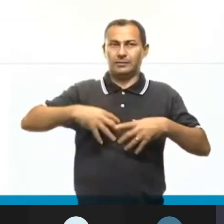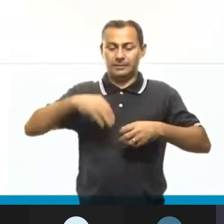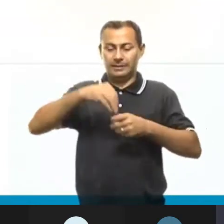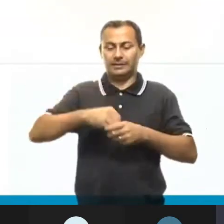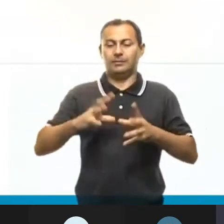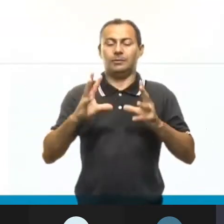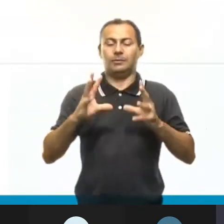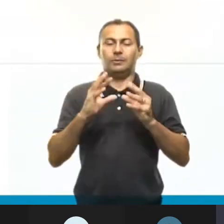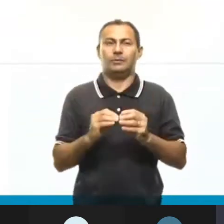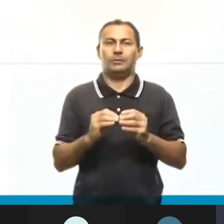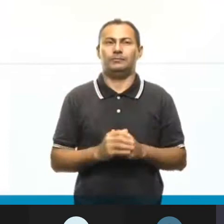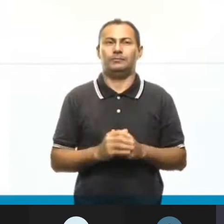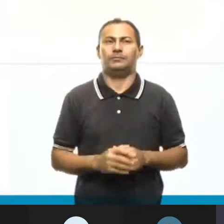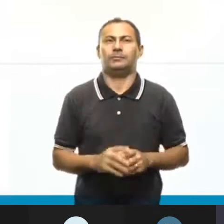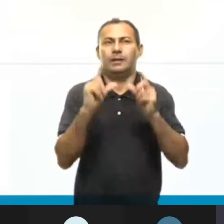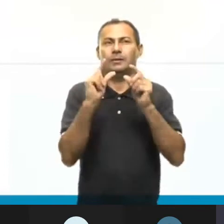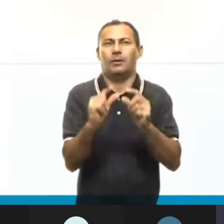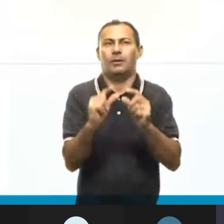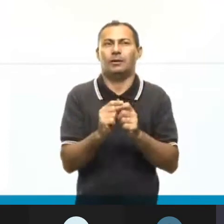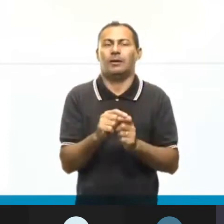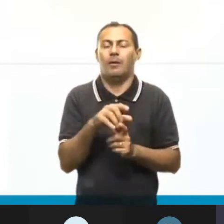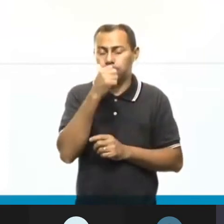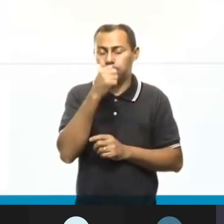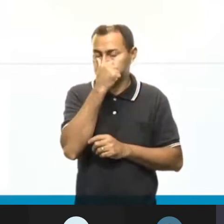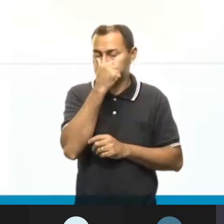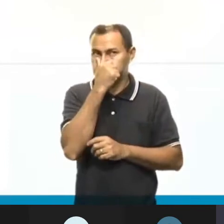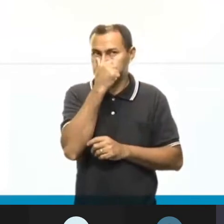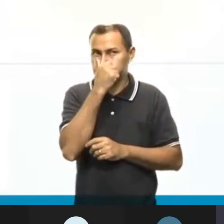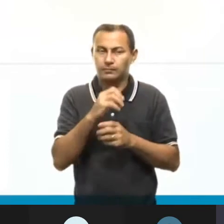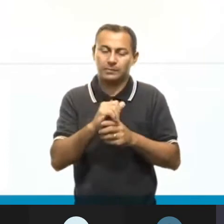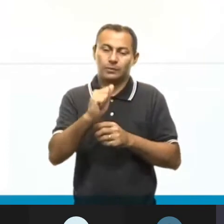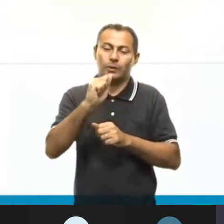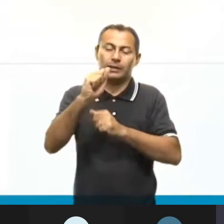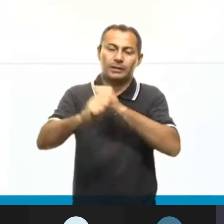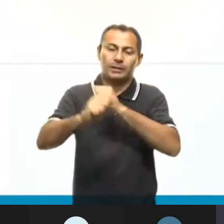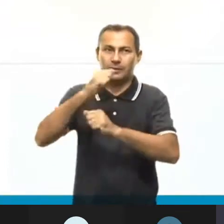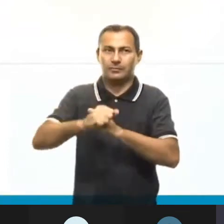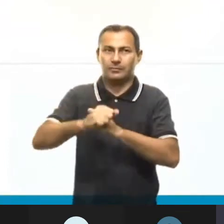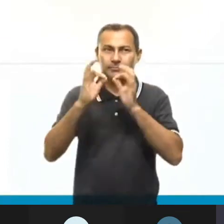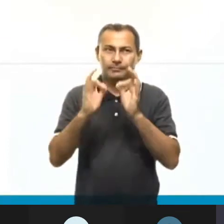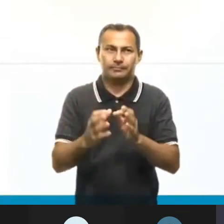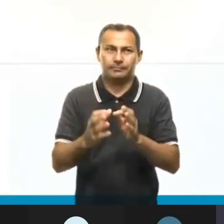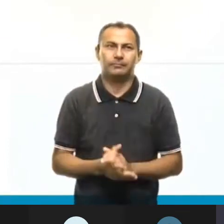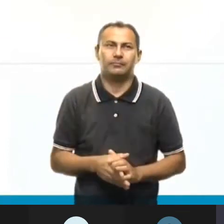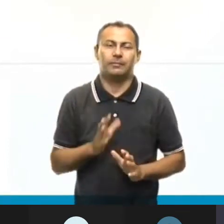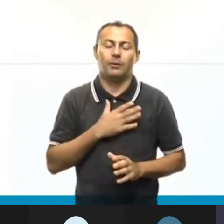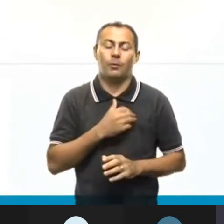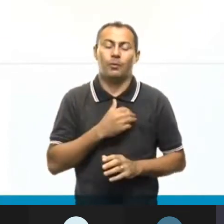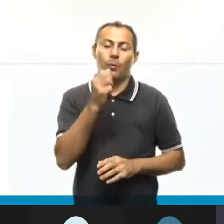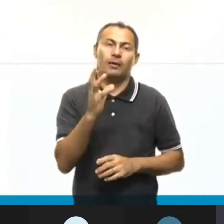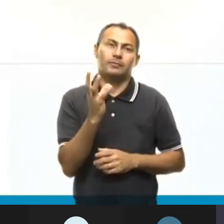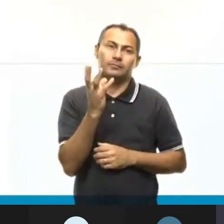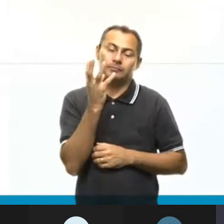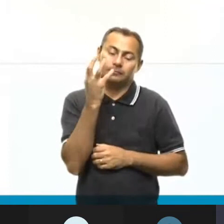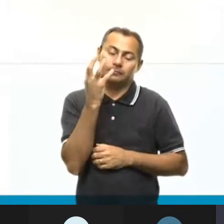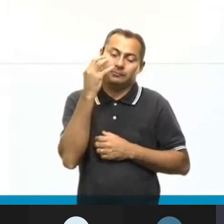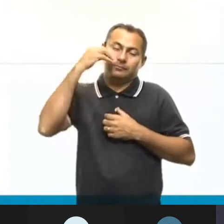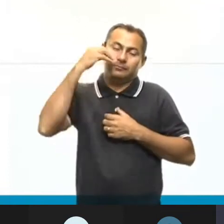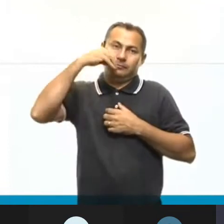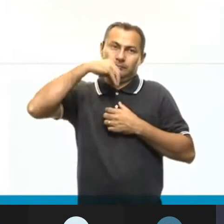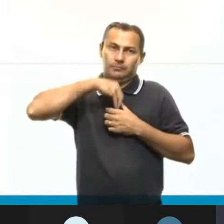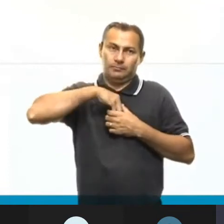diminui. E fica menor que a pressão aqui, ó, atmosférica. Consequentemente, o meu ar vai